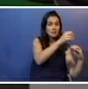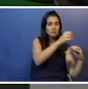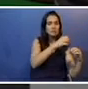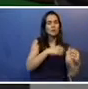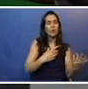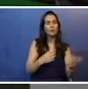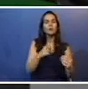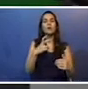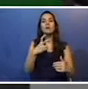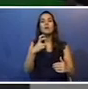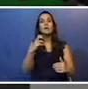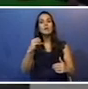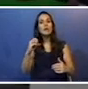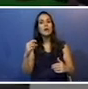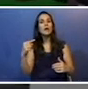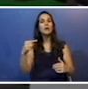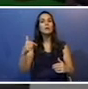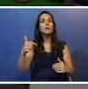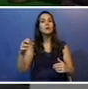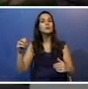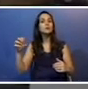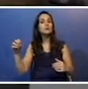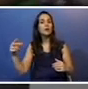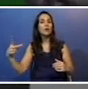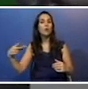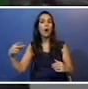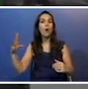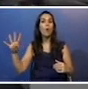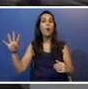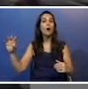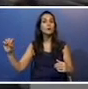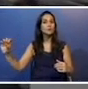menos 100 igual a 400.